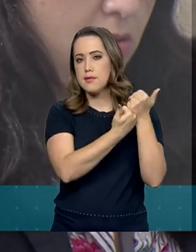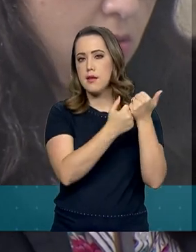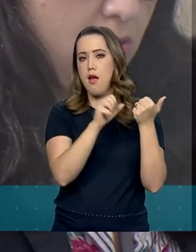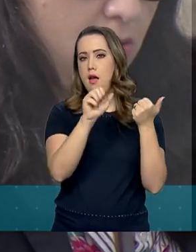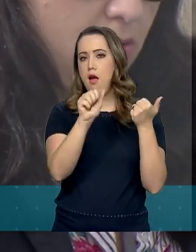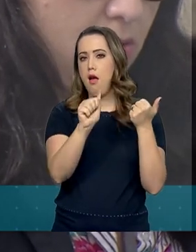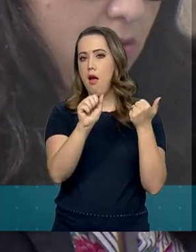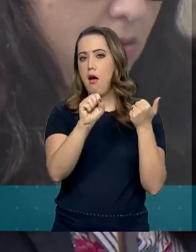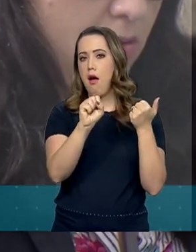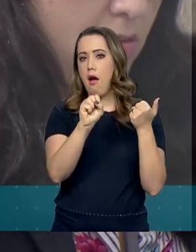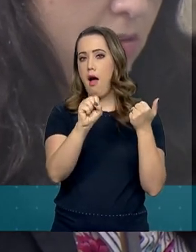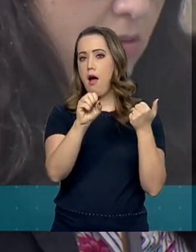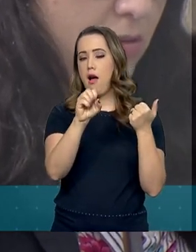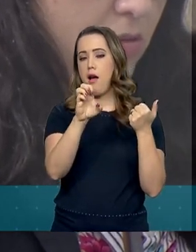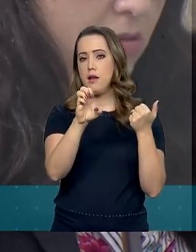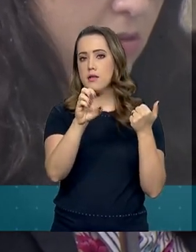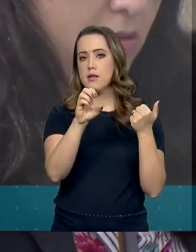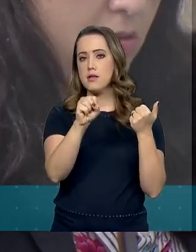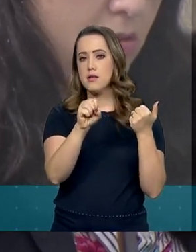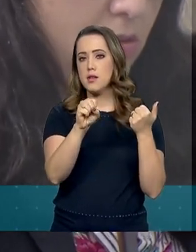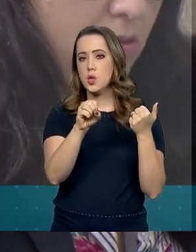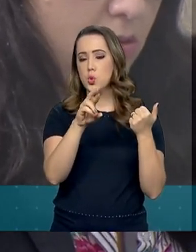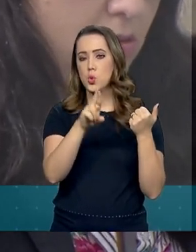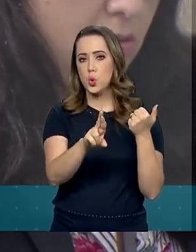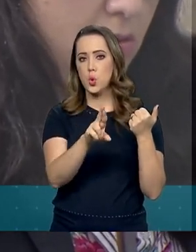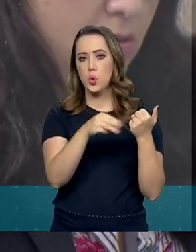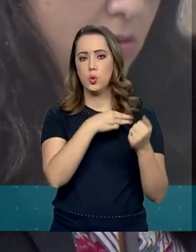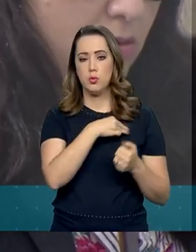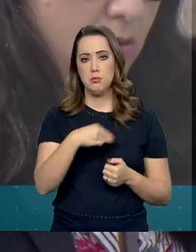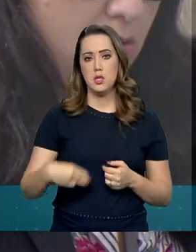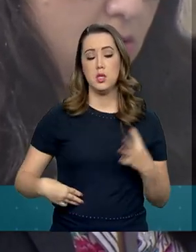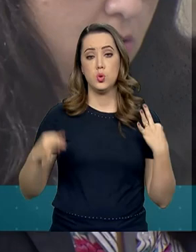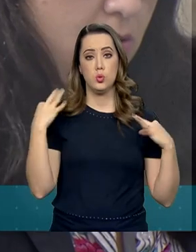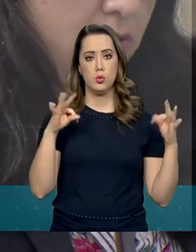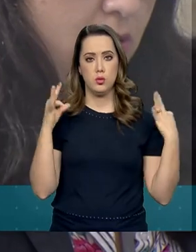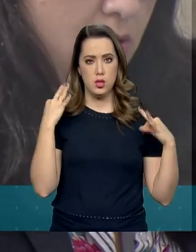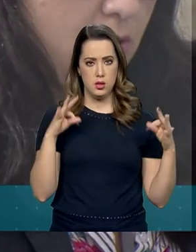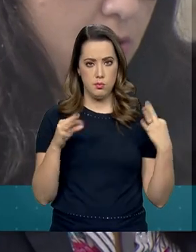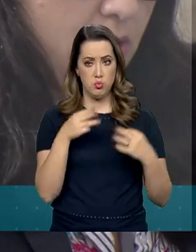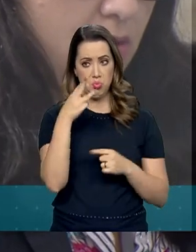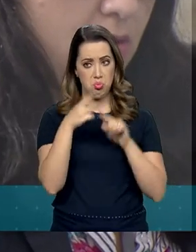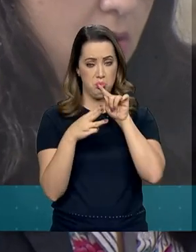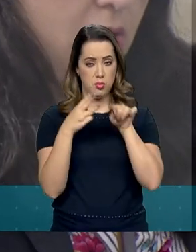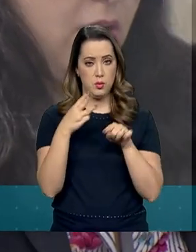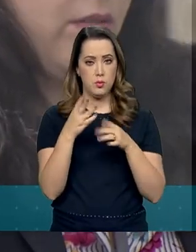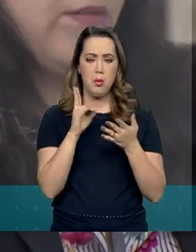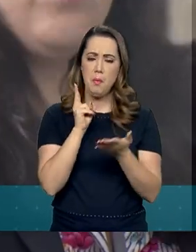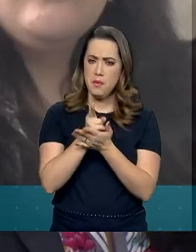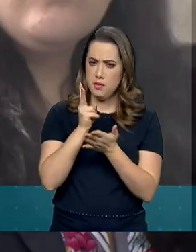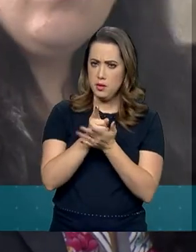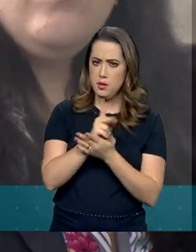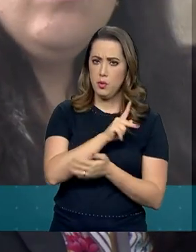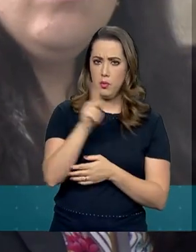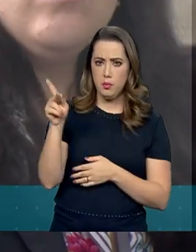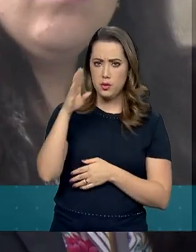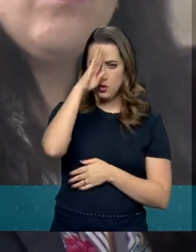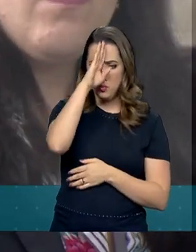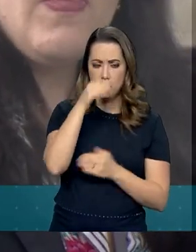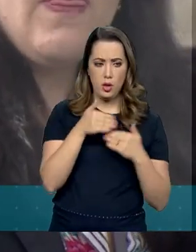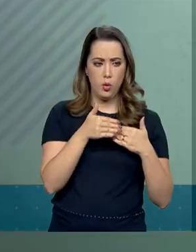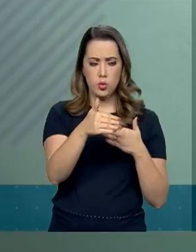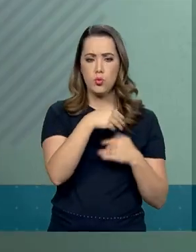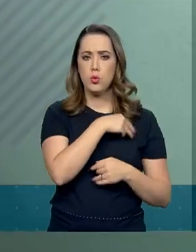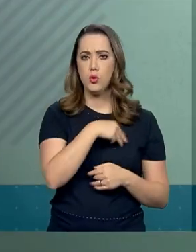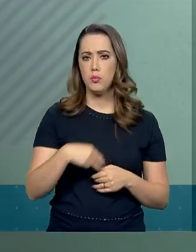depende de recursos eleitorais e associação criminosa mesmo assim o presidente então decidiu manter o ministro é isso o